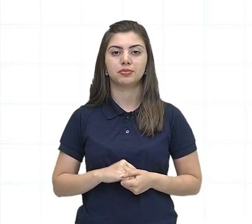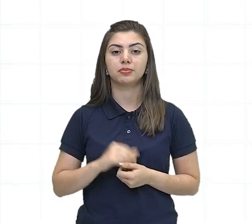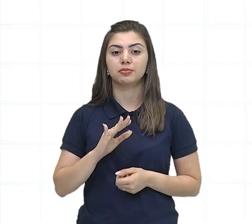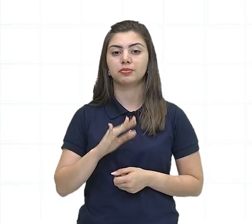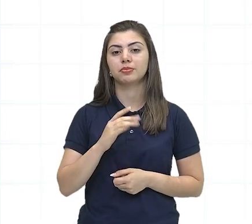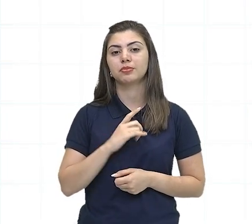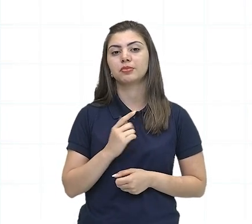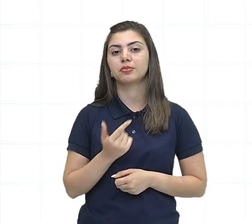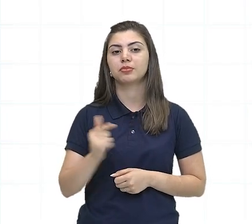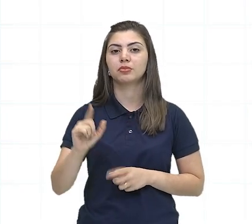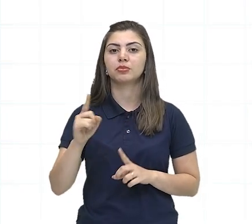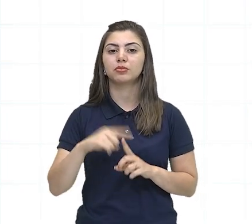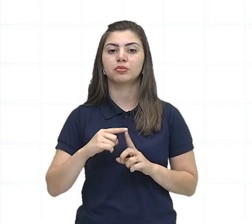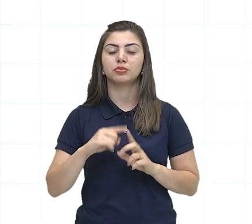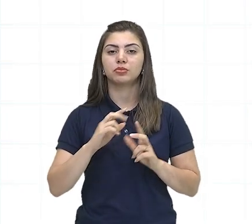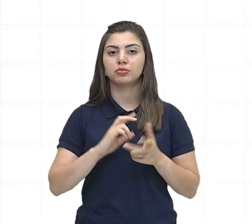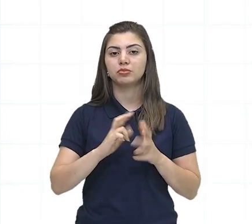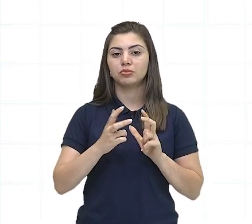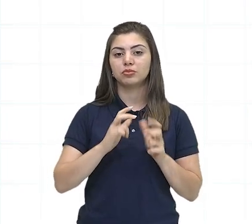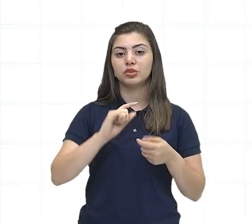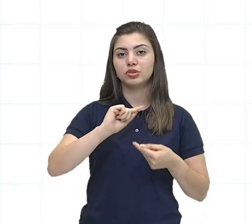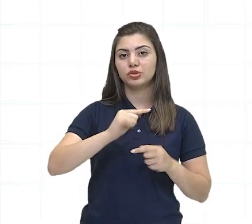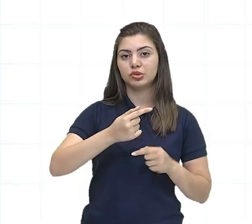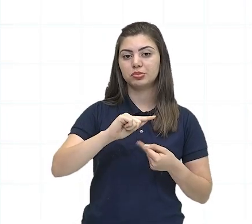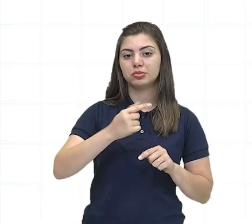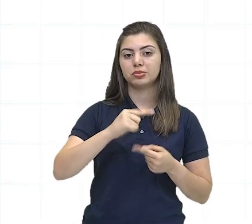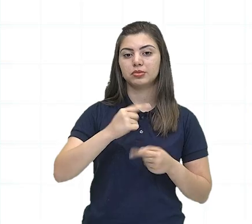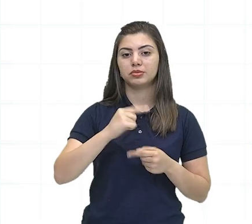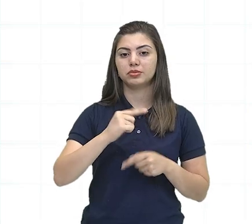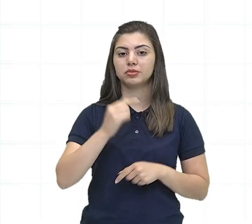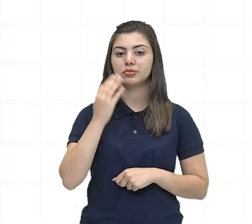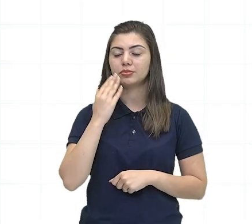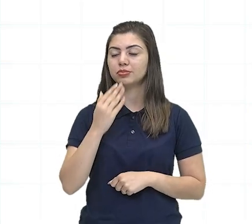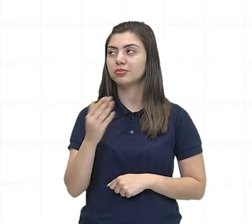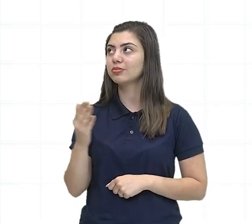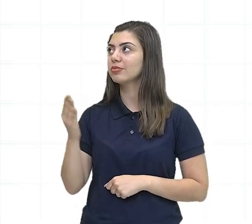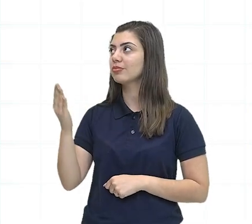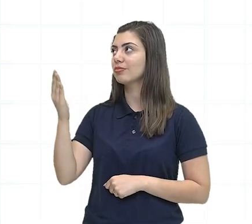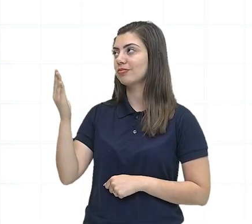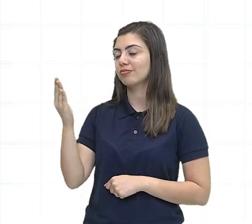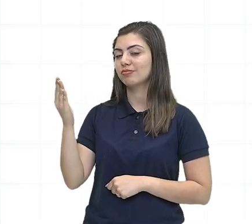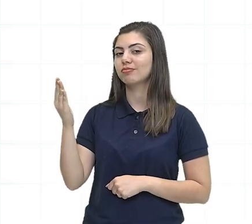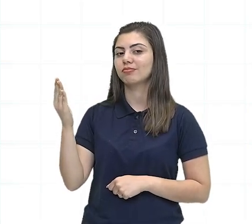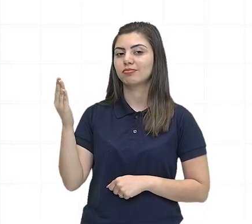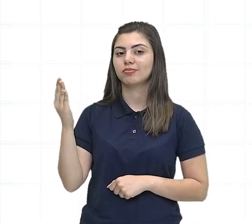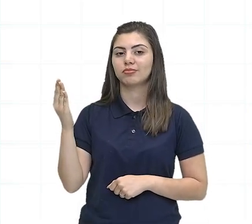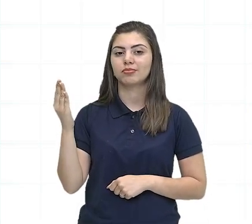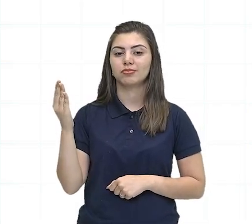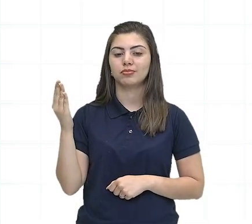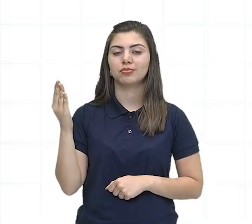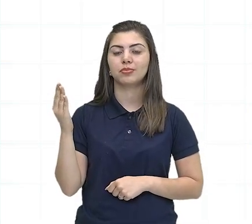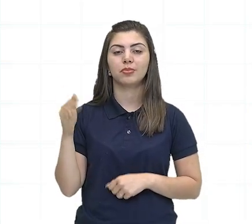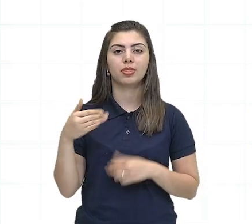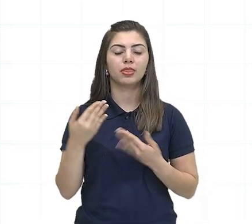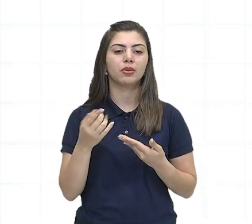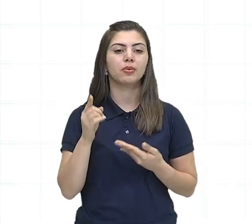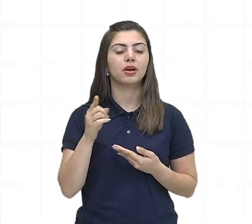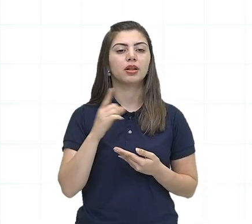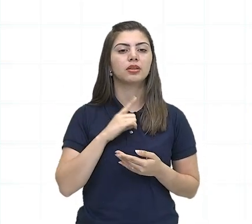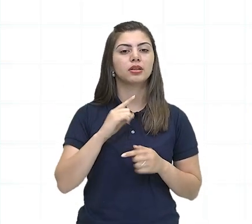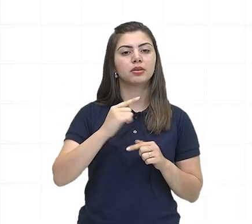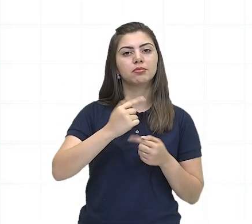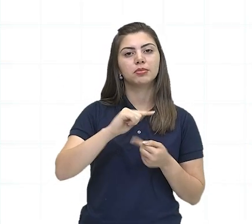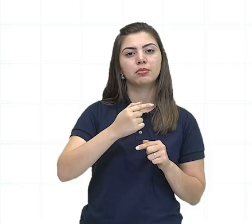ou geométrica. Então, essa obra aqui, nós podemos considerar de abstracionismo geométrico. Mas por